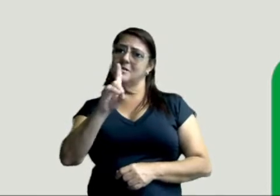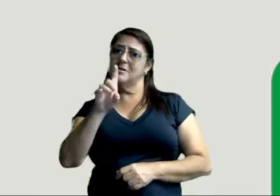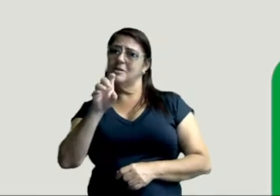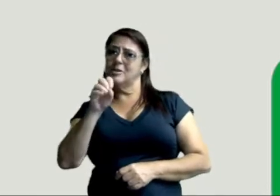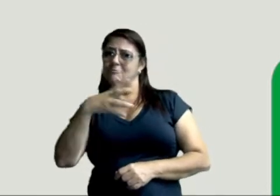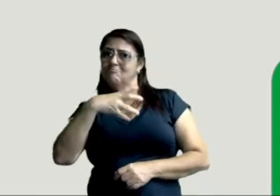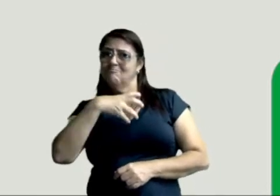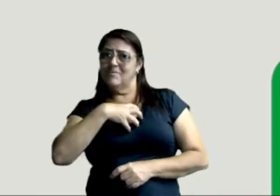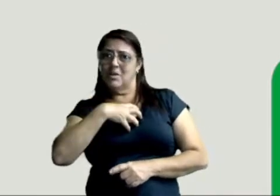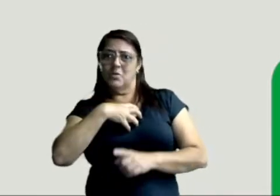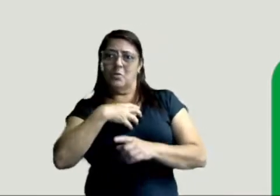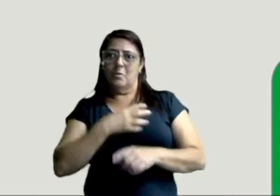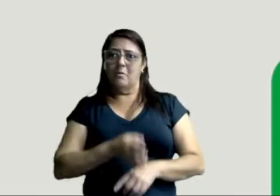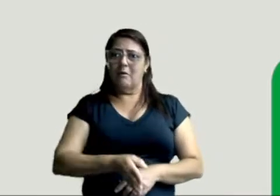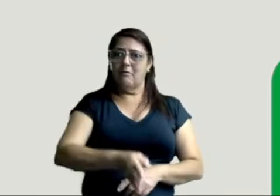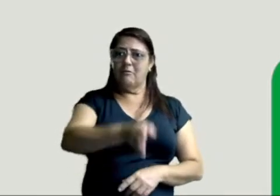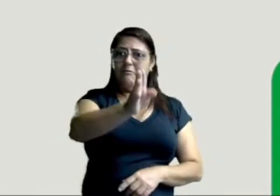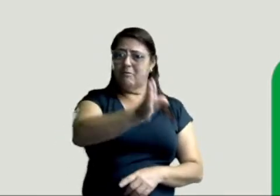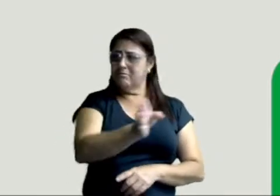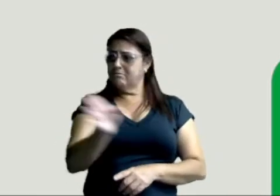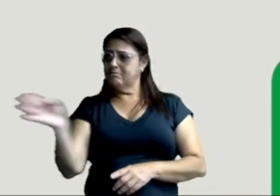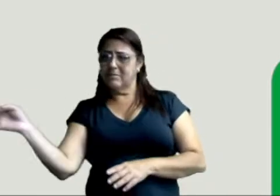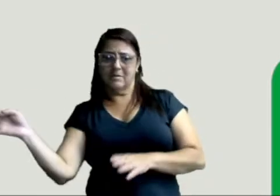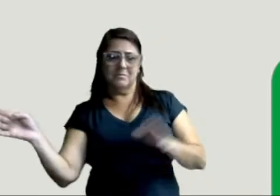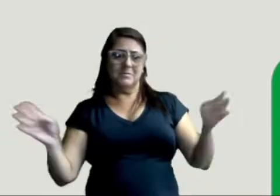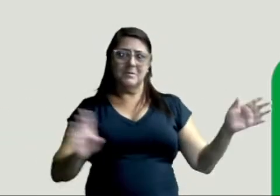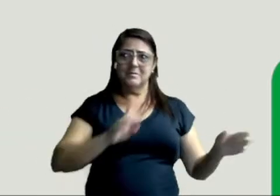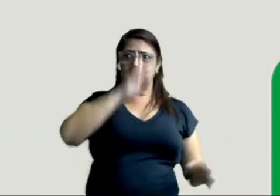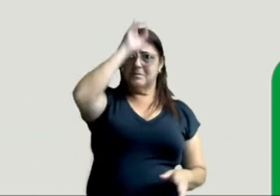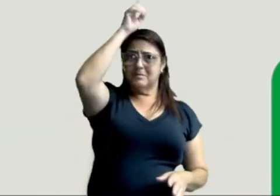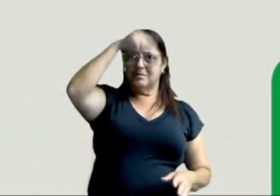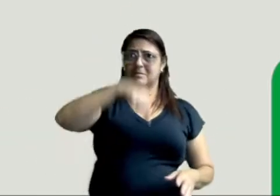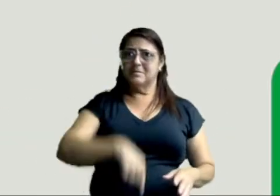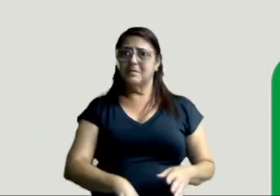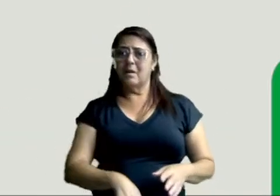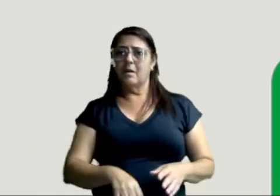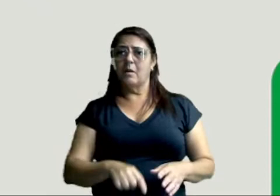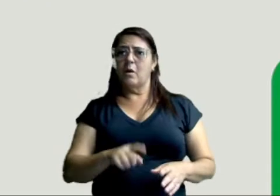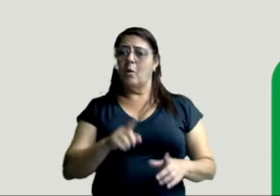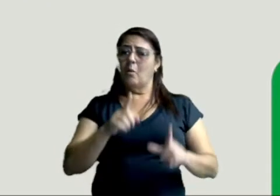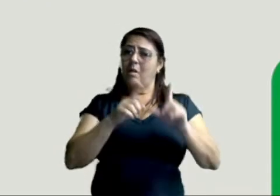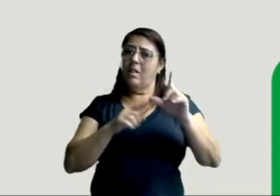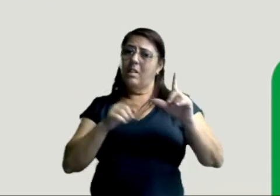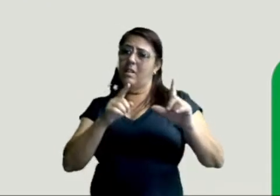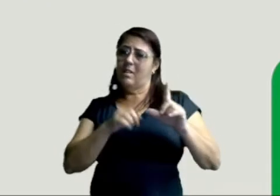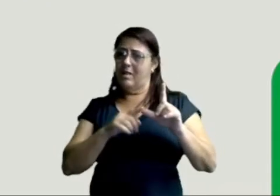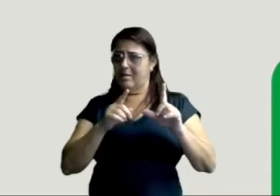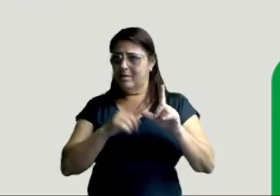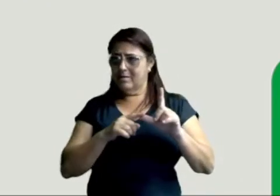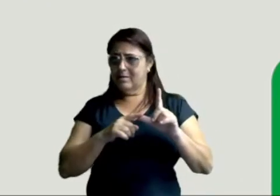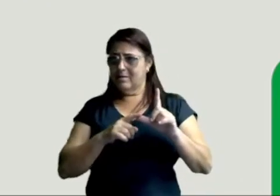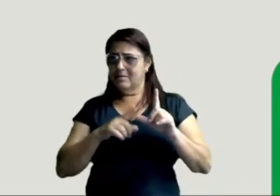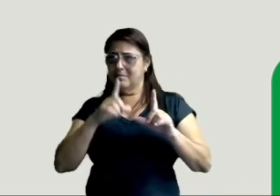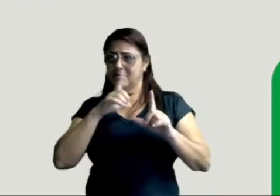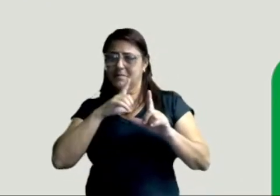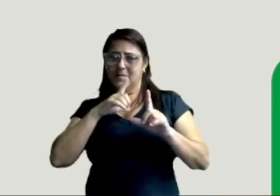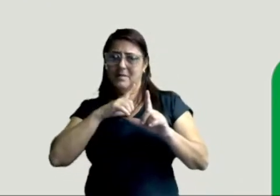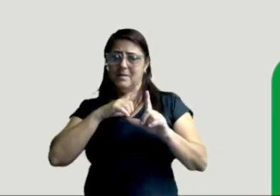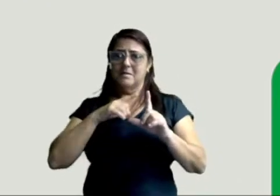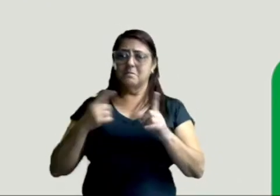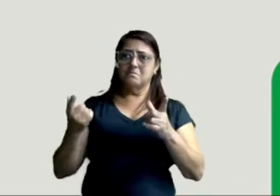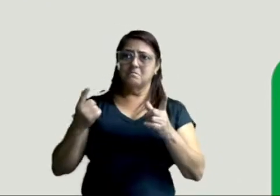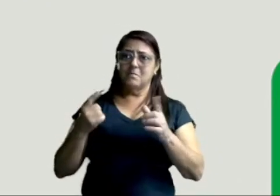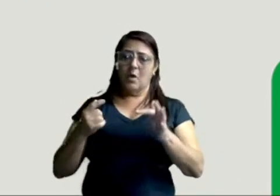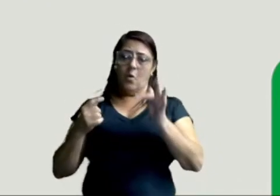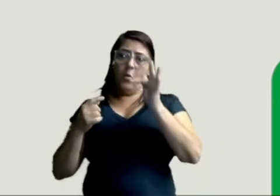esquerda, tá? Então, indicamos uma grandeza vetorial por uma letra e acima da qual é colocado o